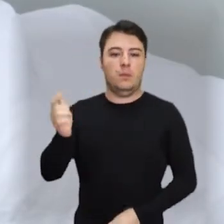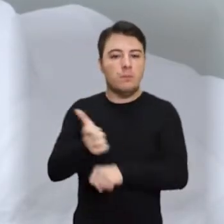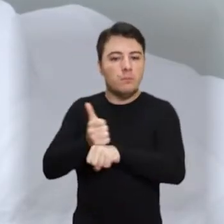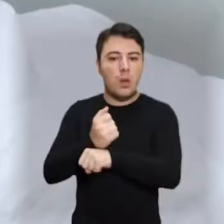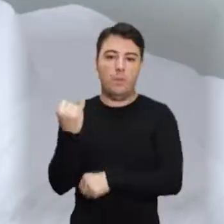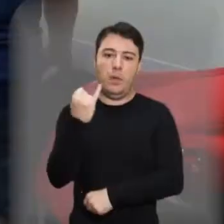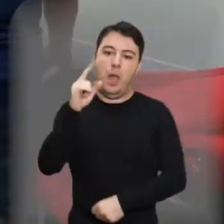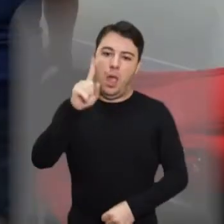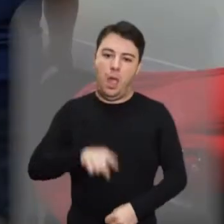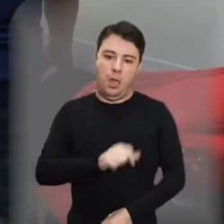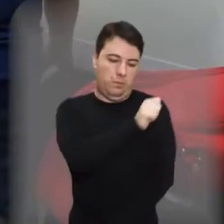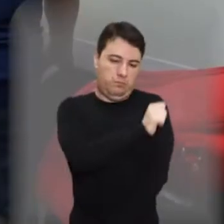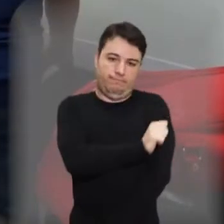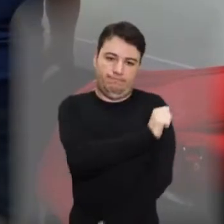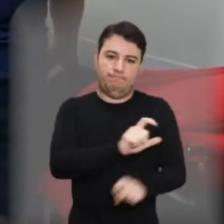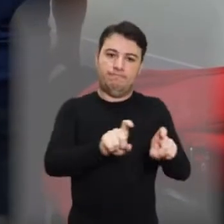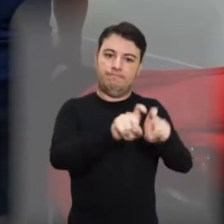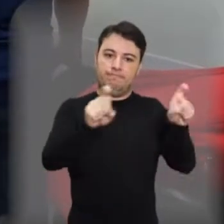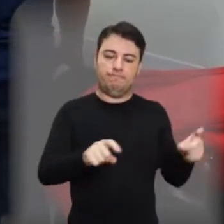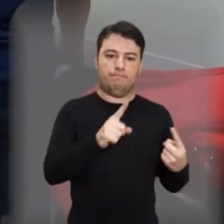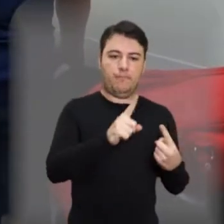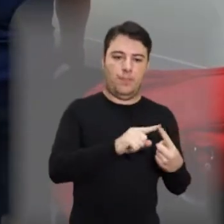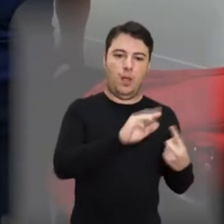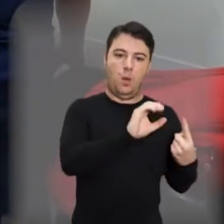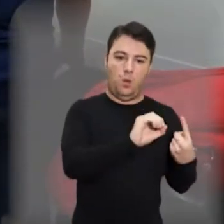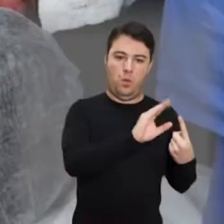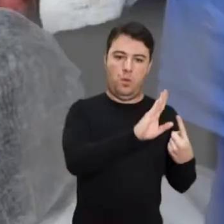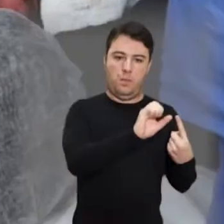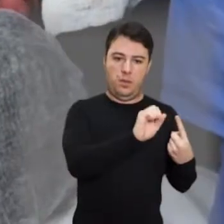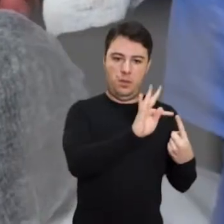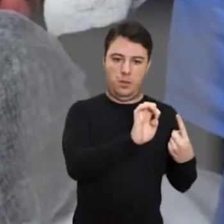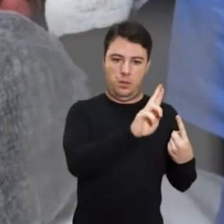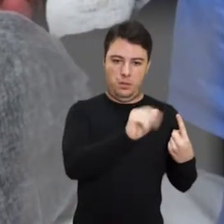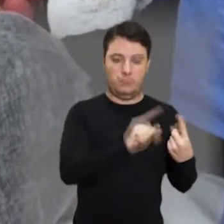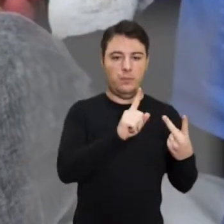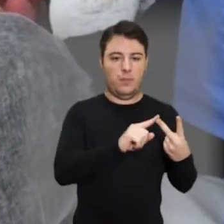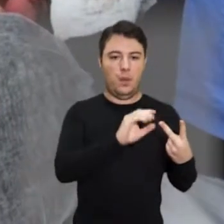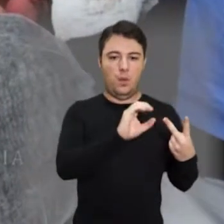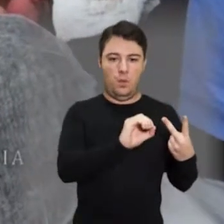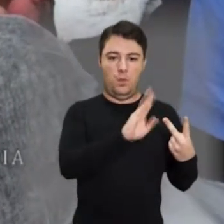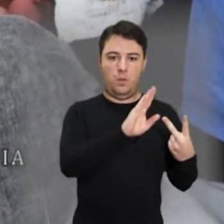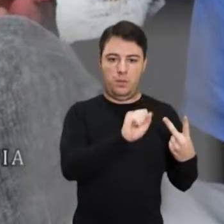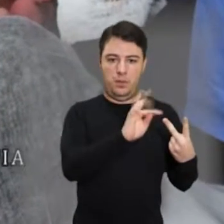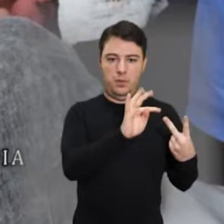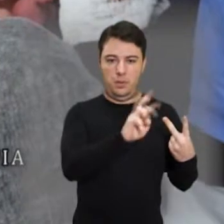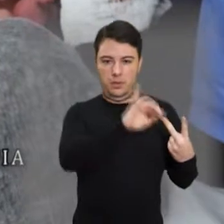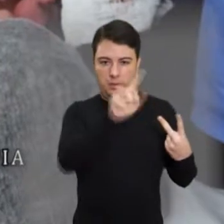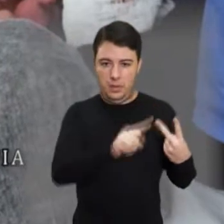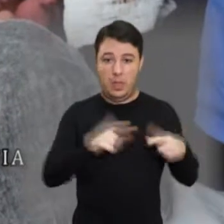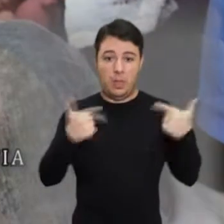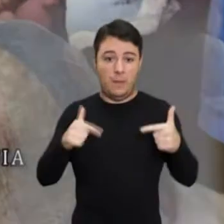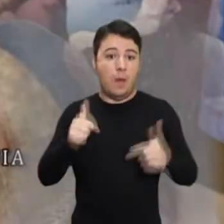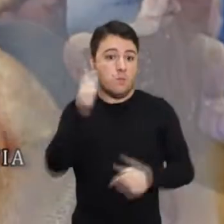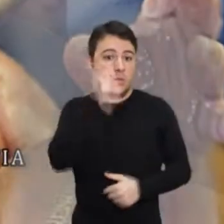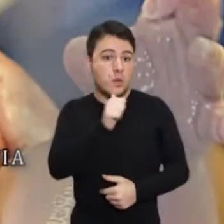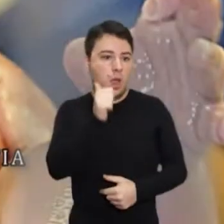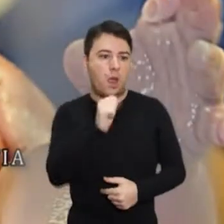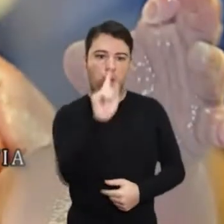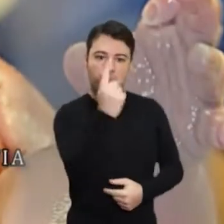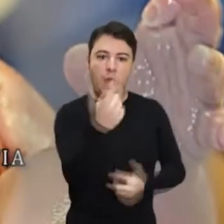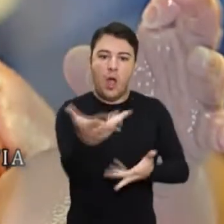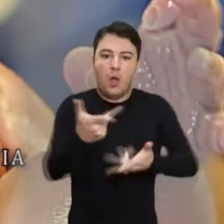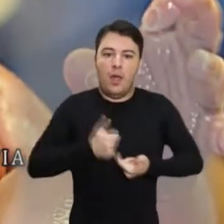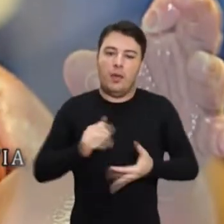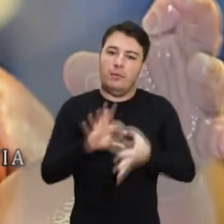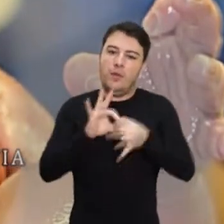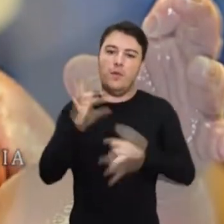até a alta médica, a enfermeira obstetra e a obstetriz são as responsáveis pelo acolhimento dessas mulheres,